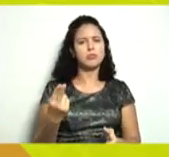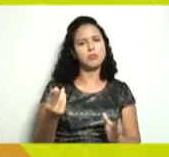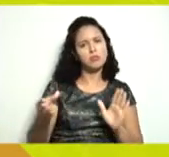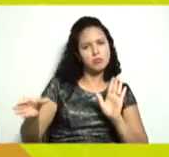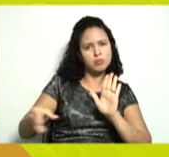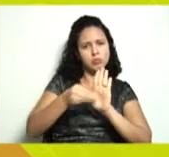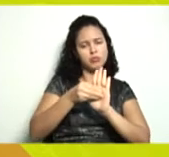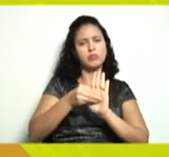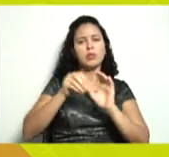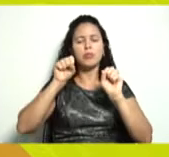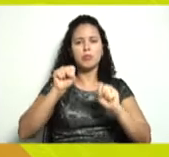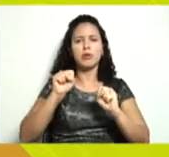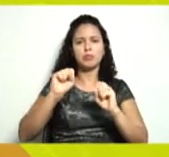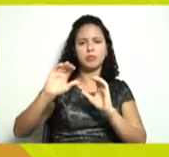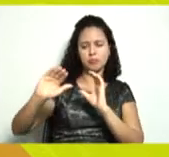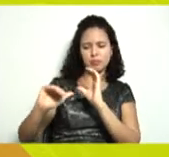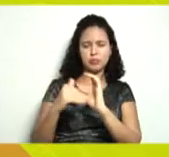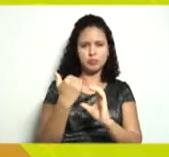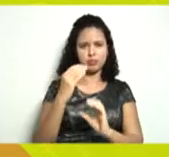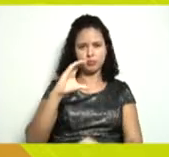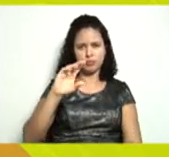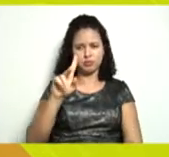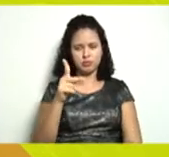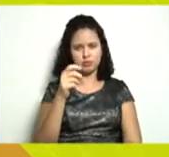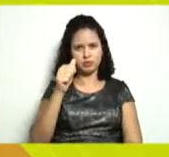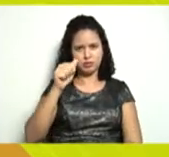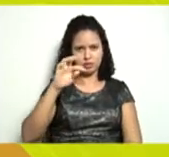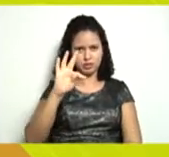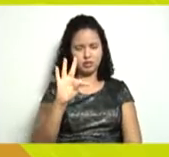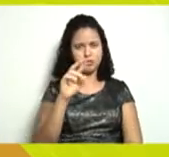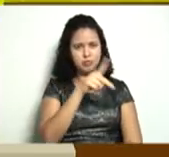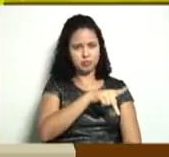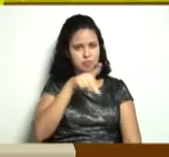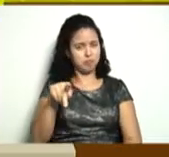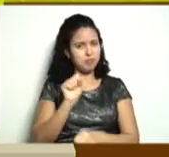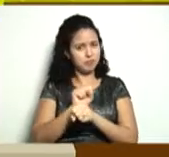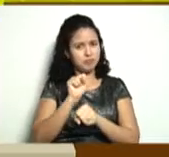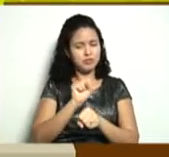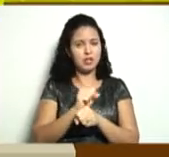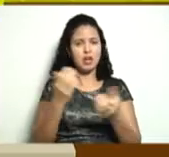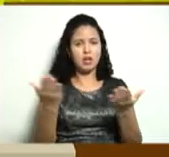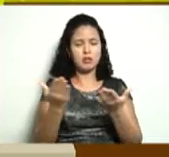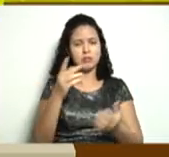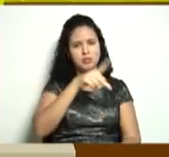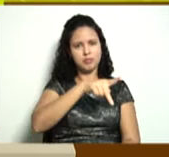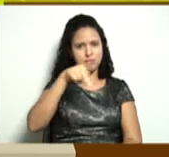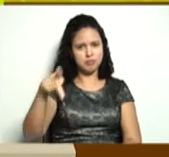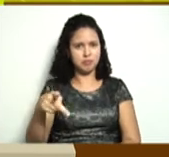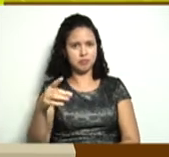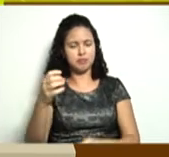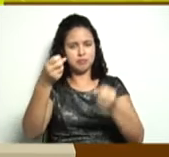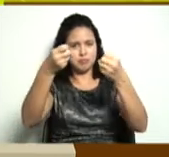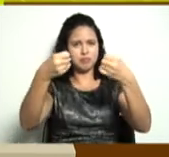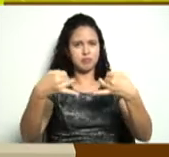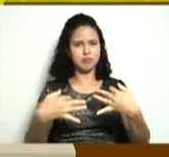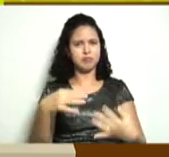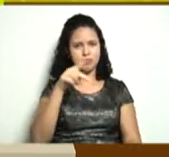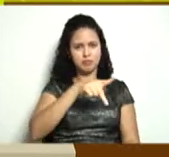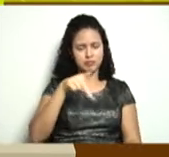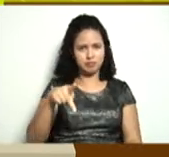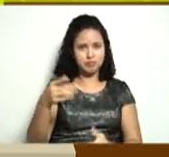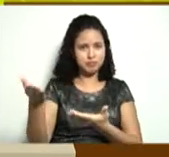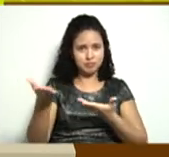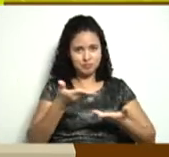já sabem, podem mandar sem problemas que estaremos aqui no chat. Agora fiquem ligadinhos aí na explicação dos